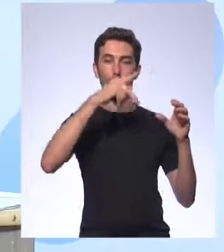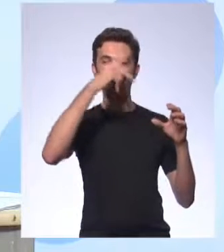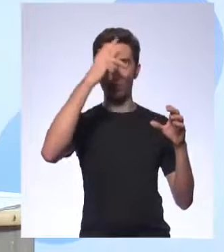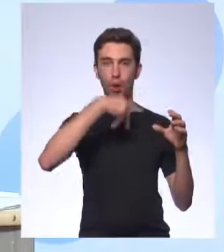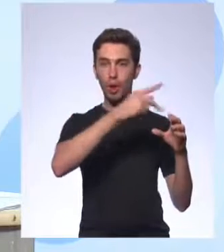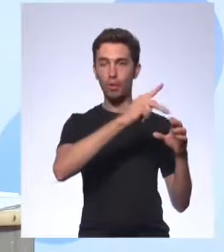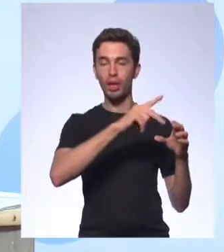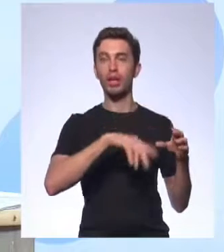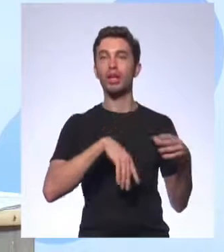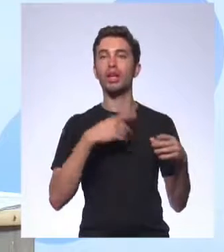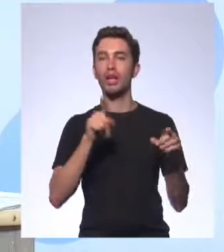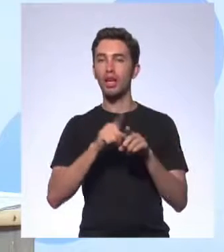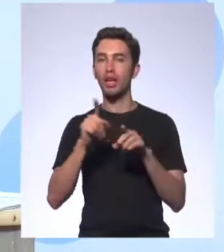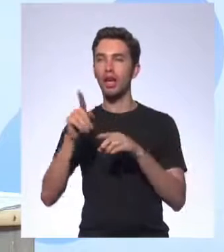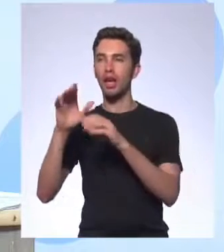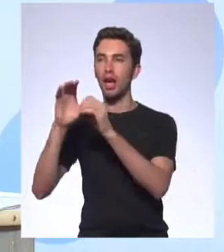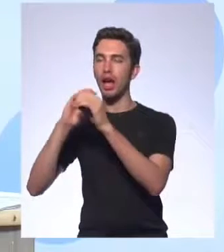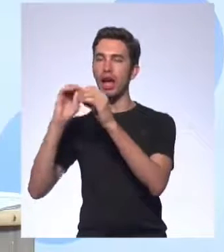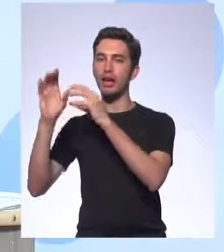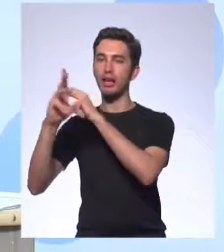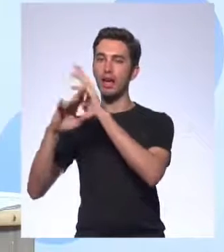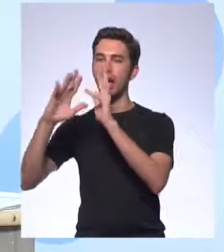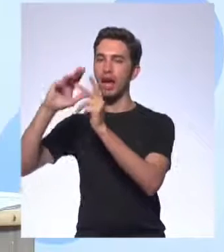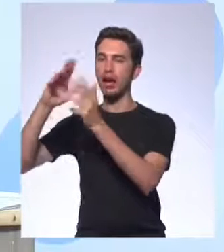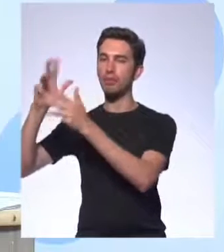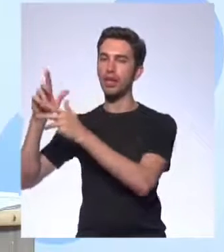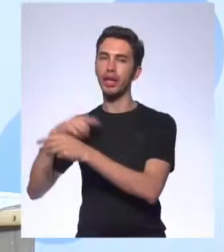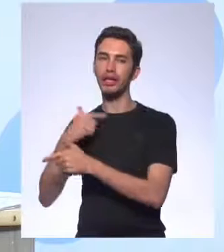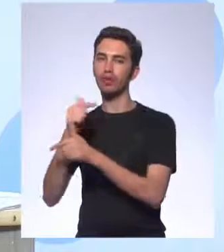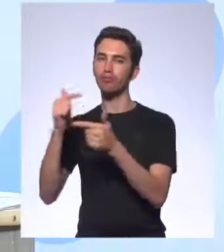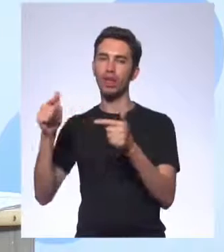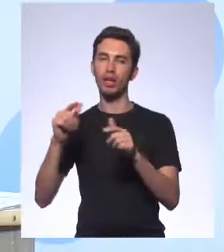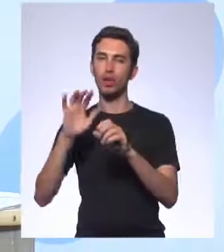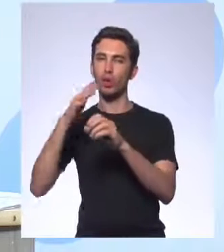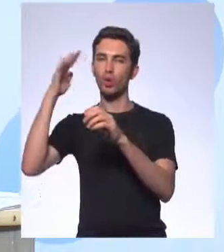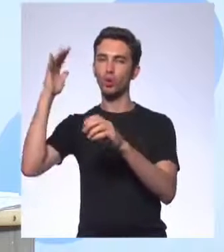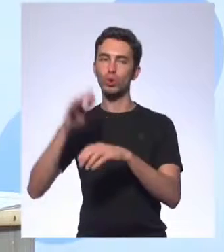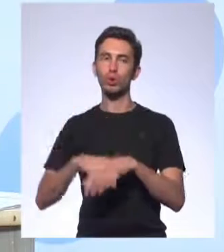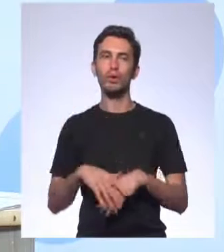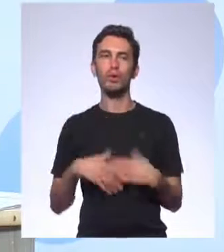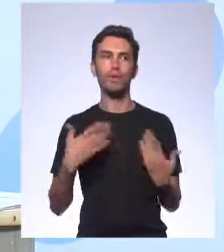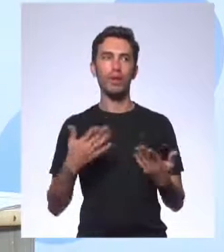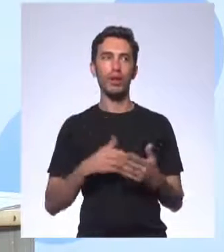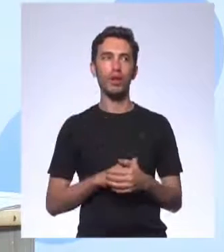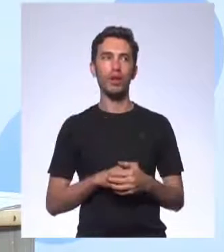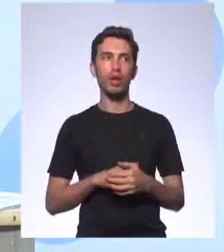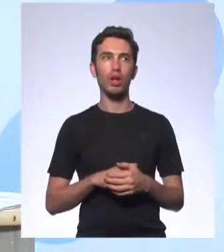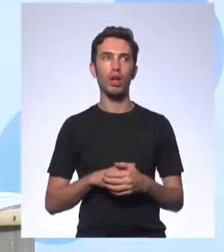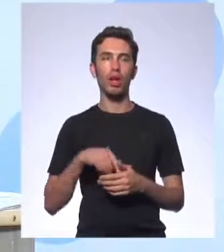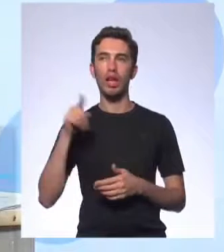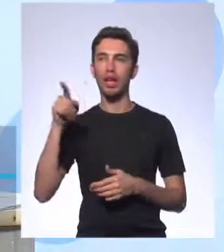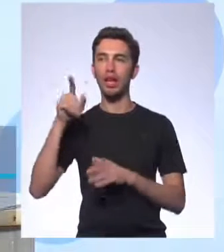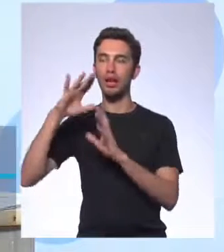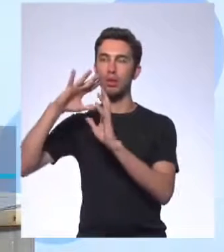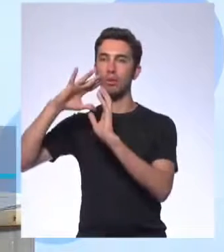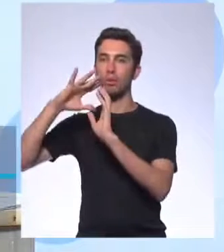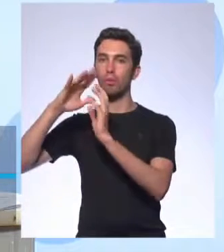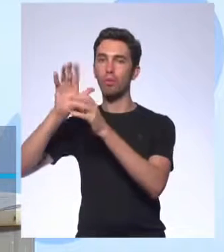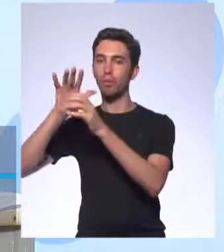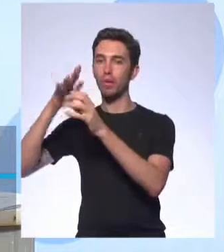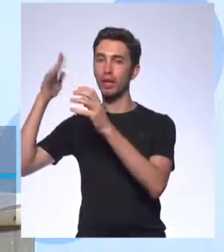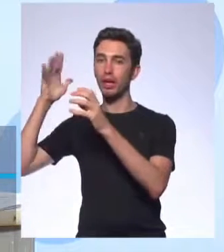aqui. As estrelas brilham, piscando o tempo todo. Os planetas, o seu brilho é fixo, não pisca. Essa professora